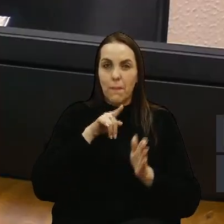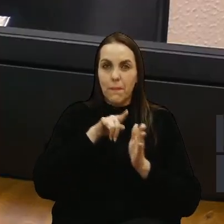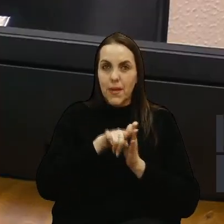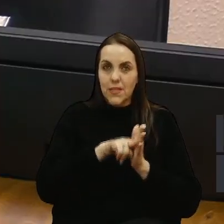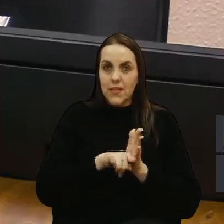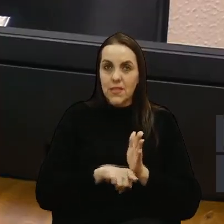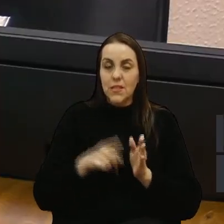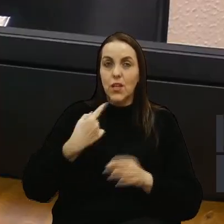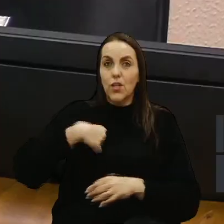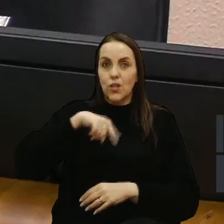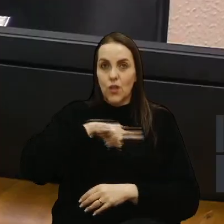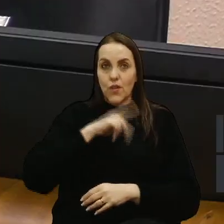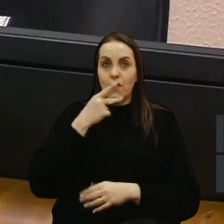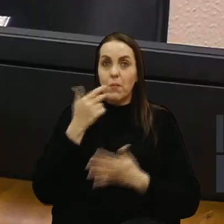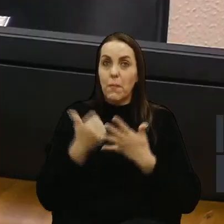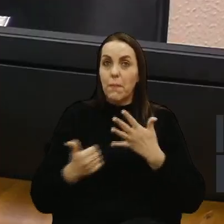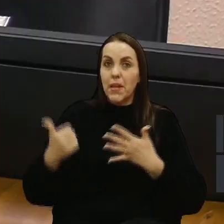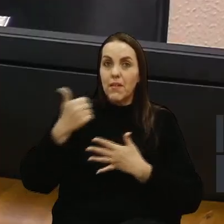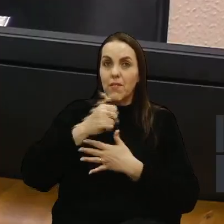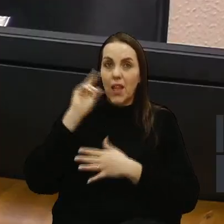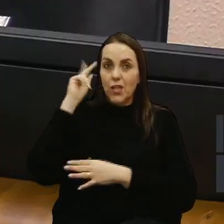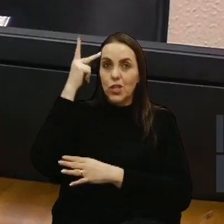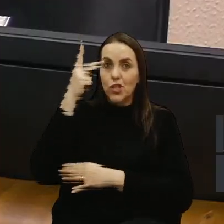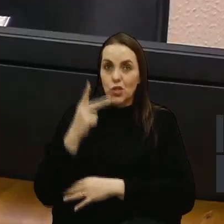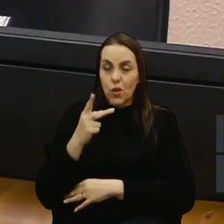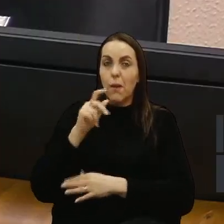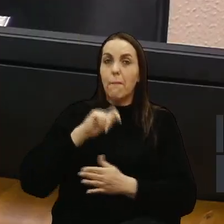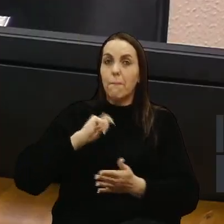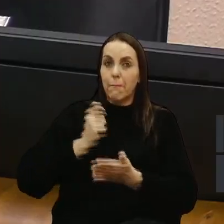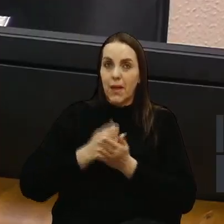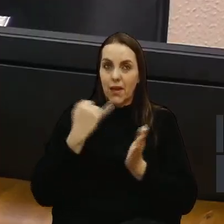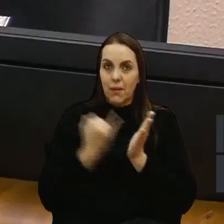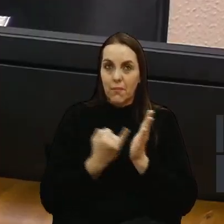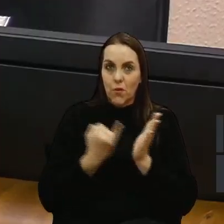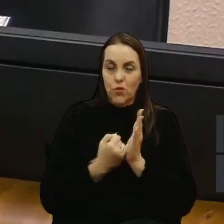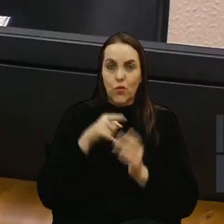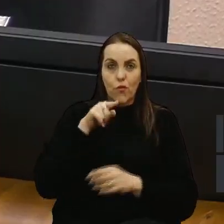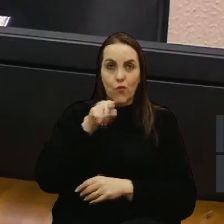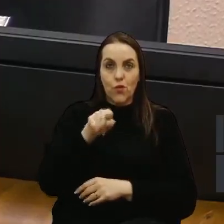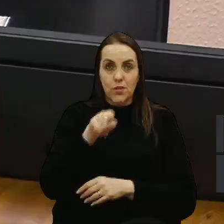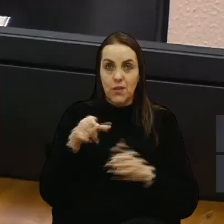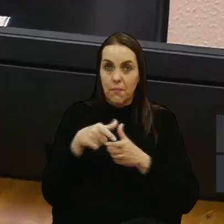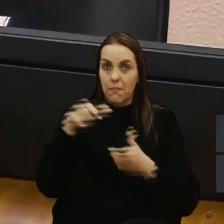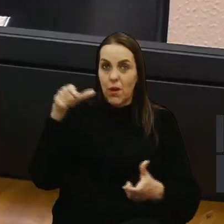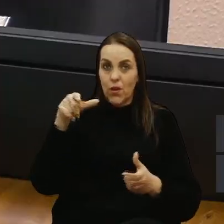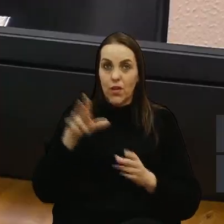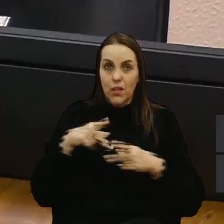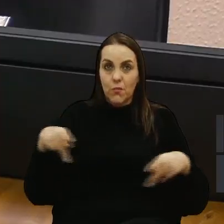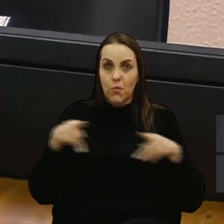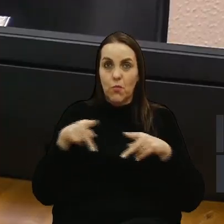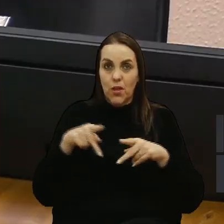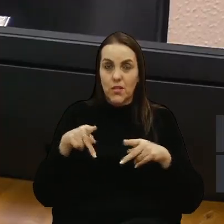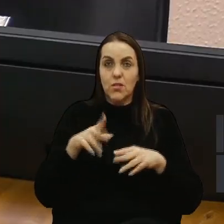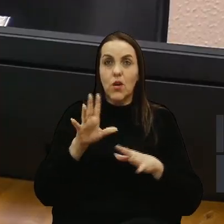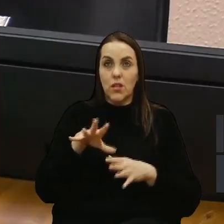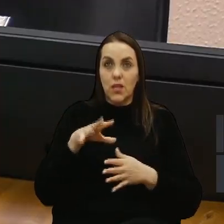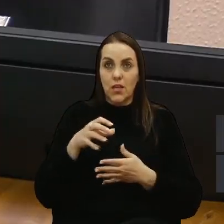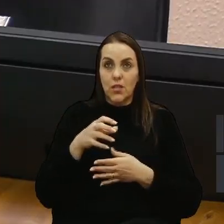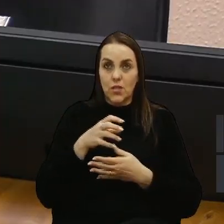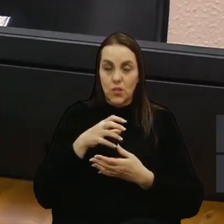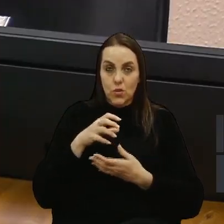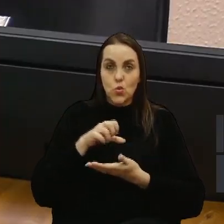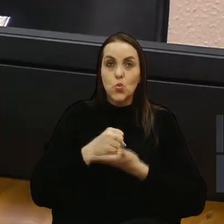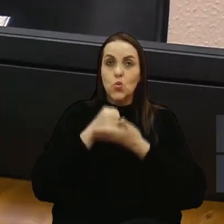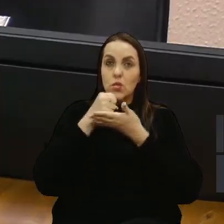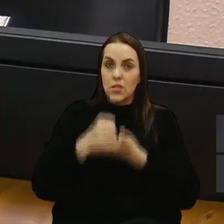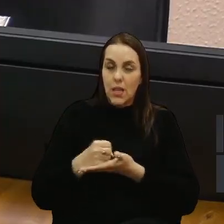nós estamos falando dos privilegiados historicamente pagar imposto. Você, maioria da população, 90% dos trabalhadores, sustentam esse país